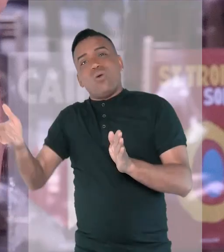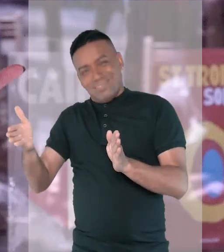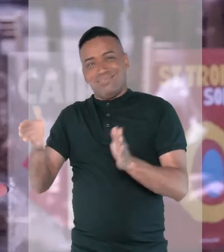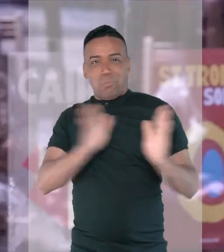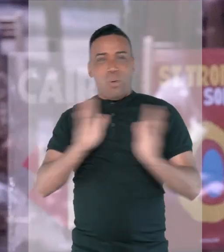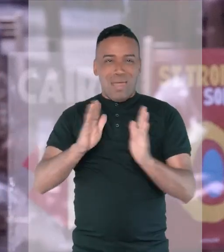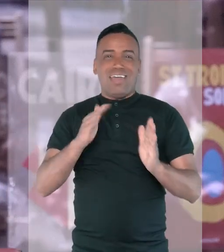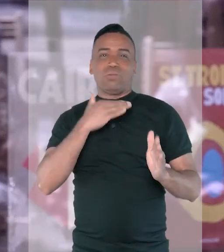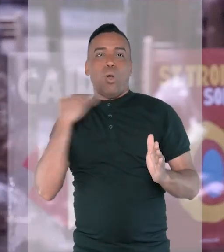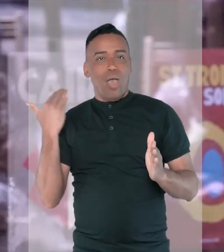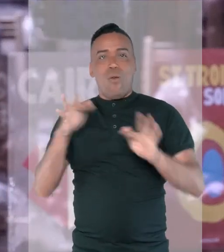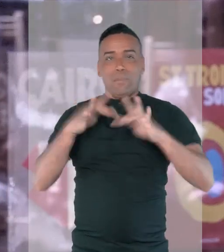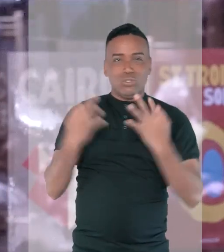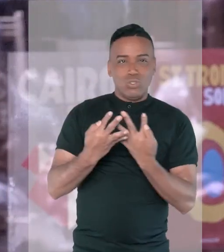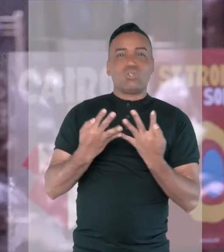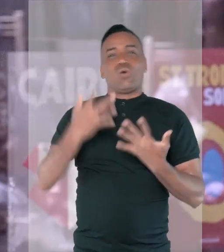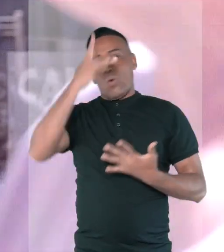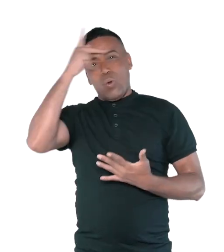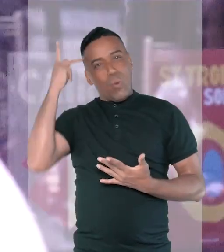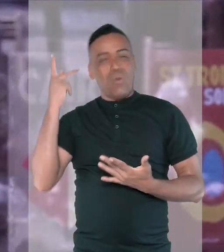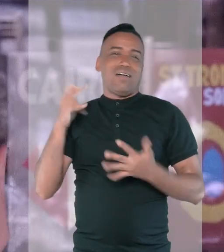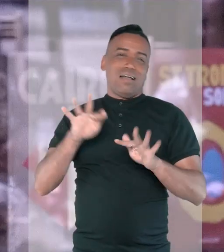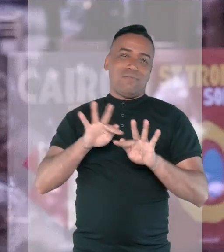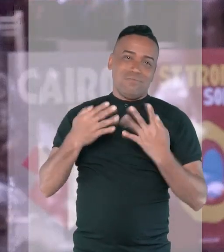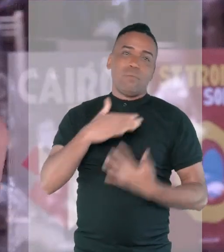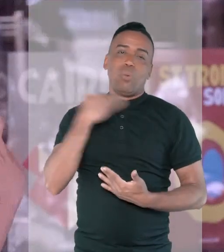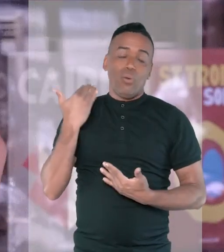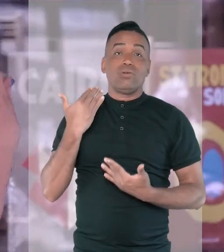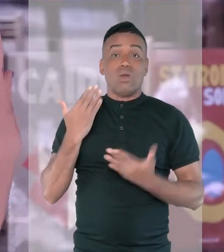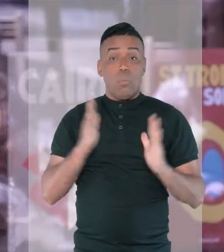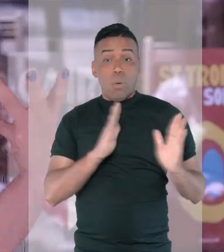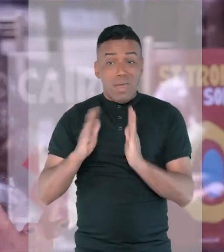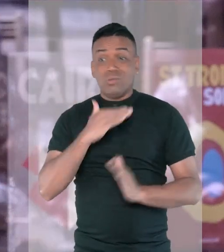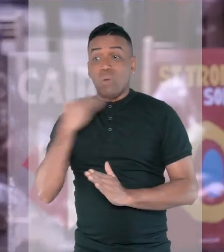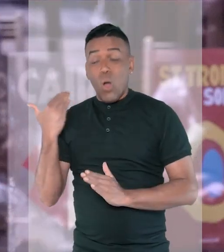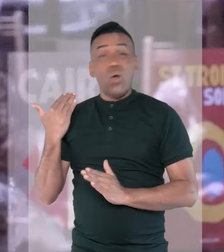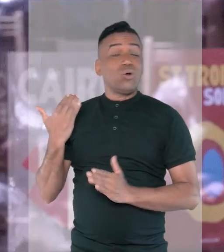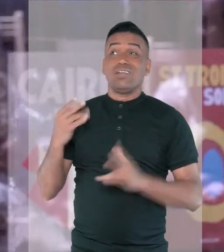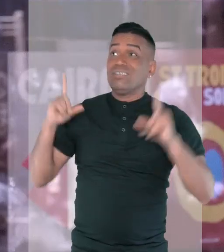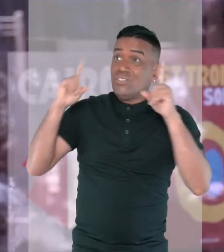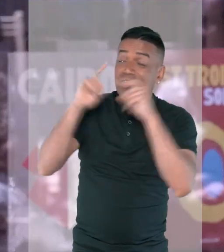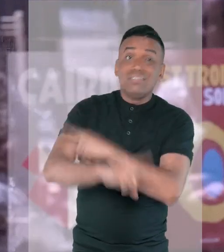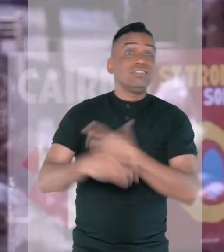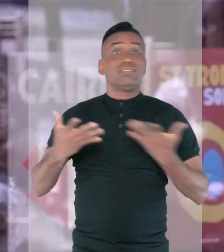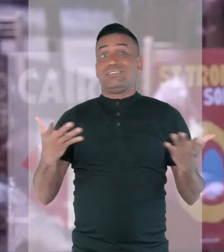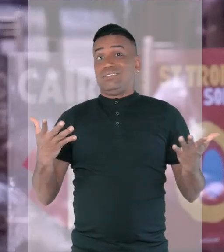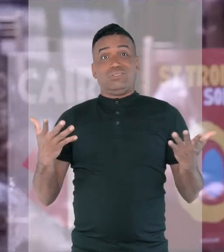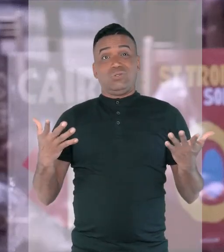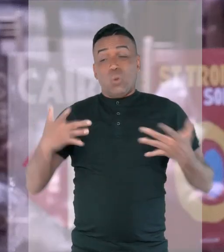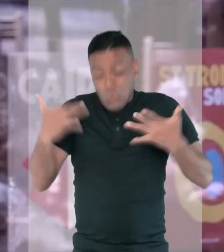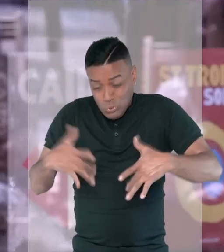uma pós-leitura. Porque o momento da morte, assim, ele é complexo e ele é doído, a